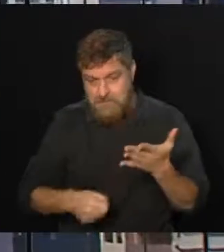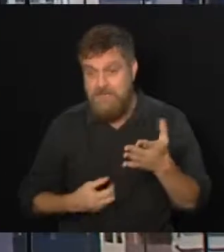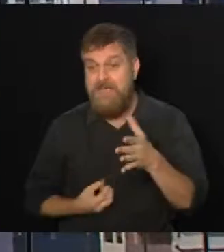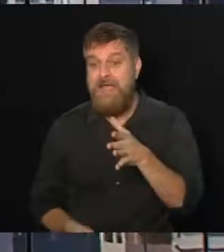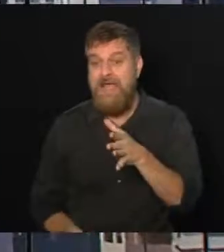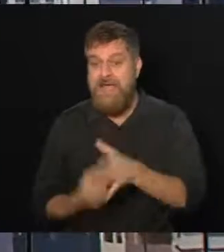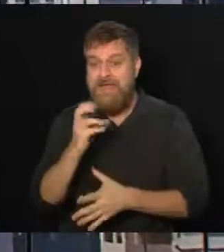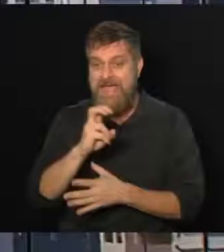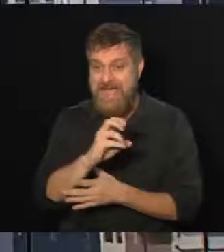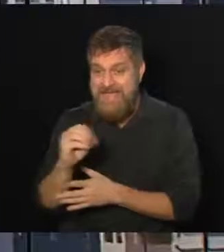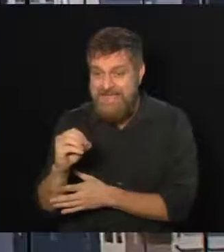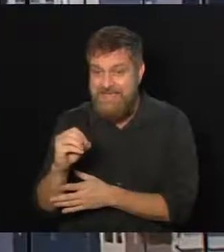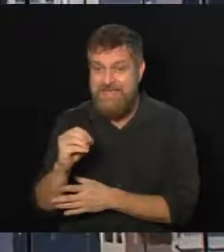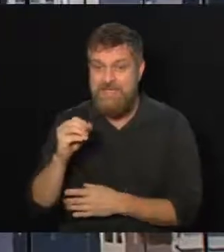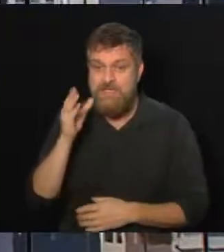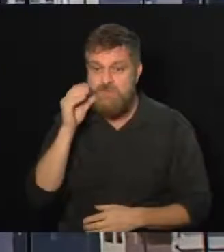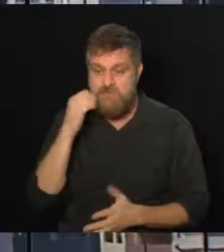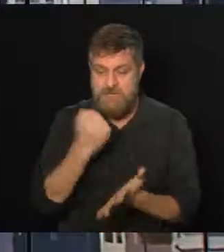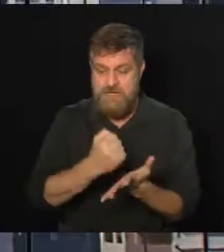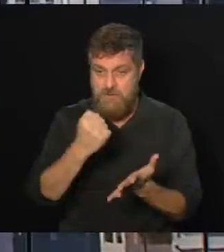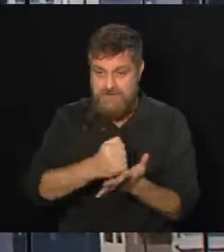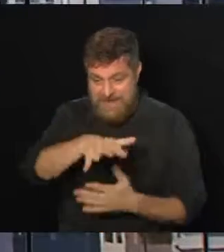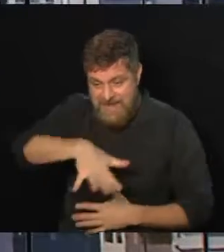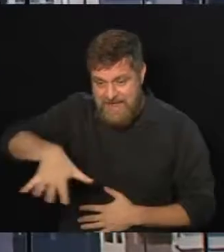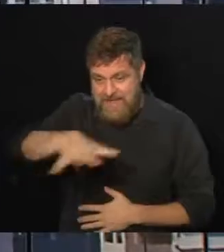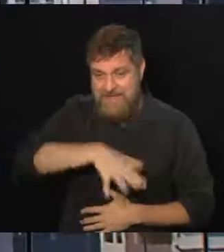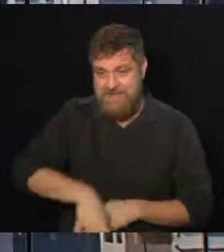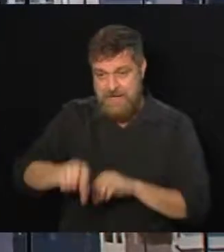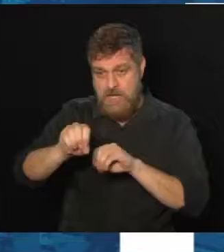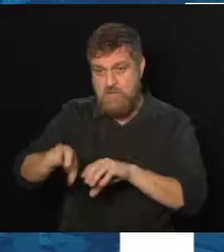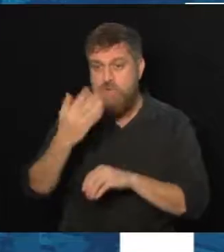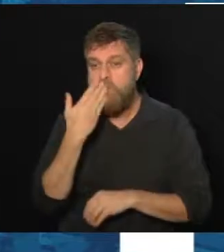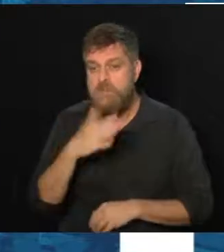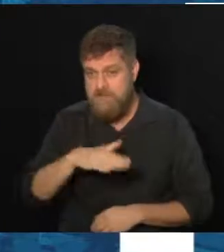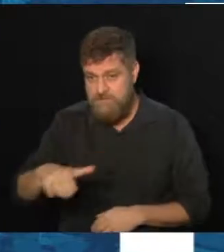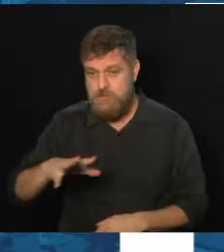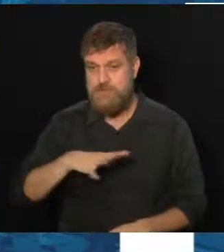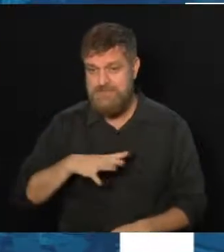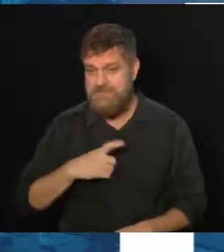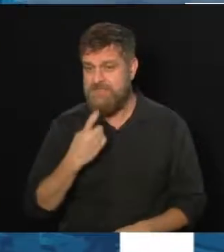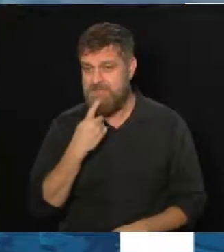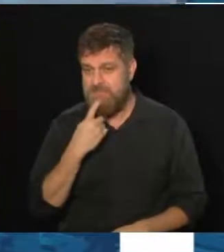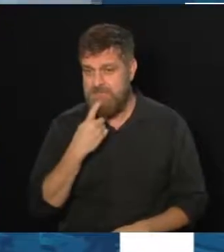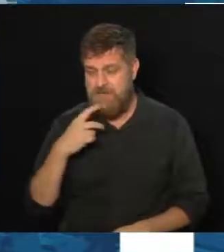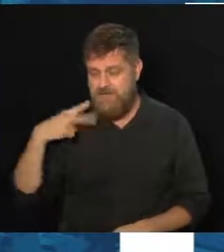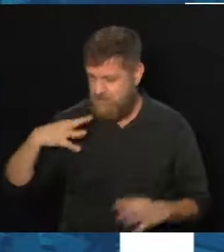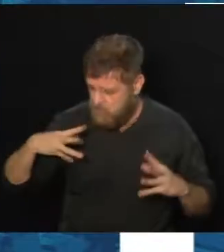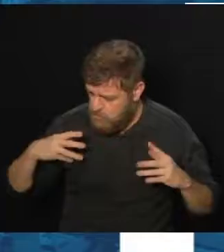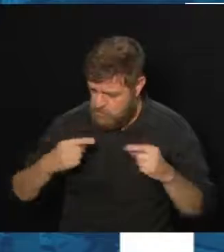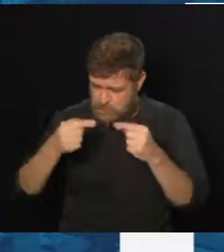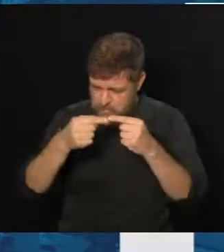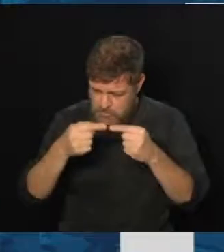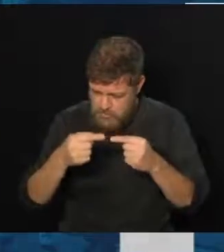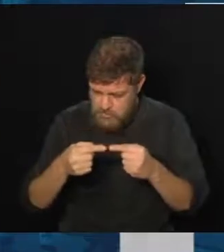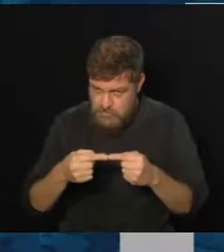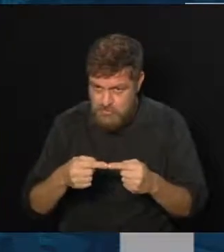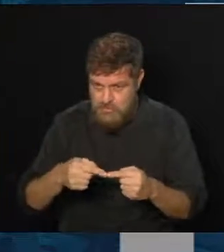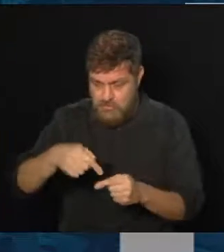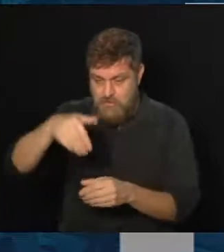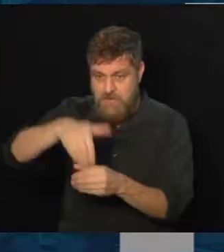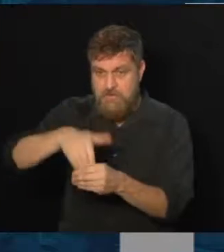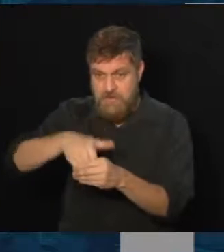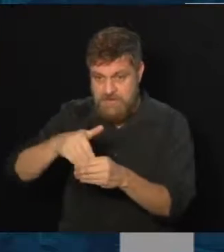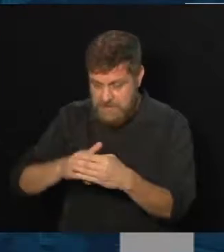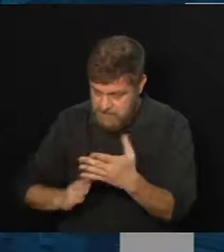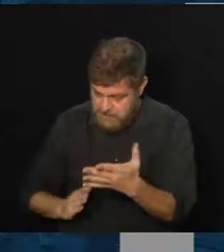500 cargos de agentes de educação infantil aqui na cidade. Por unanimidade, os vereadores aprovaram em segunda